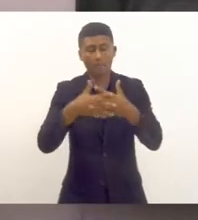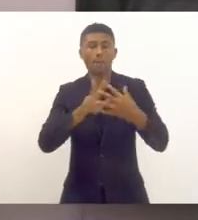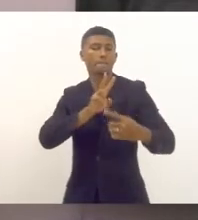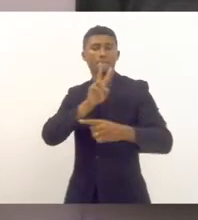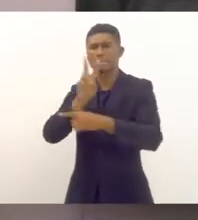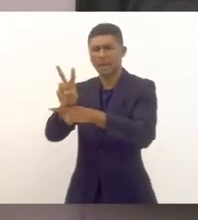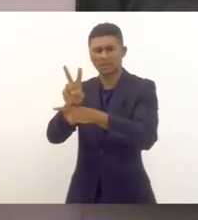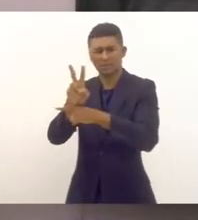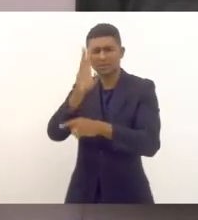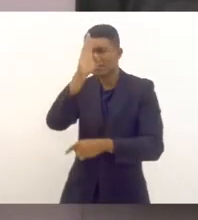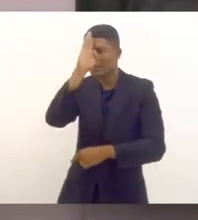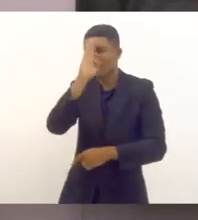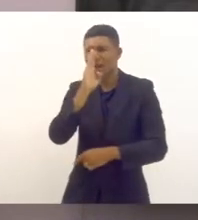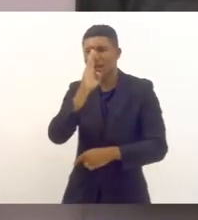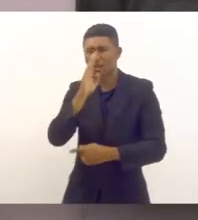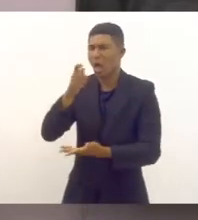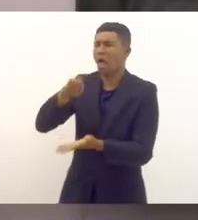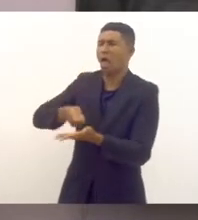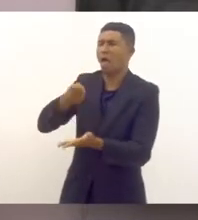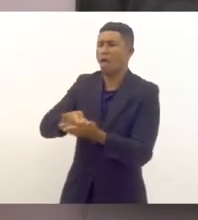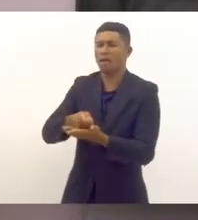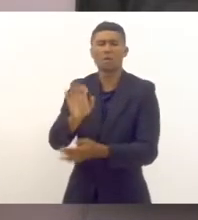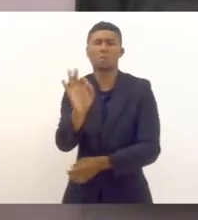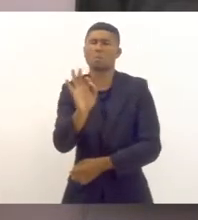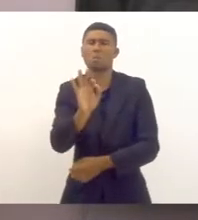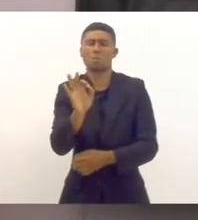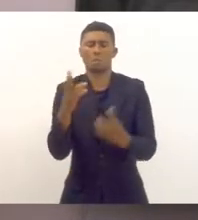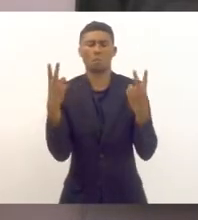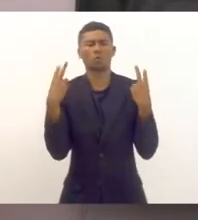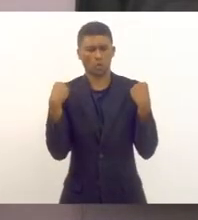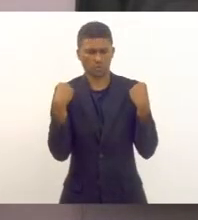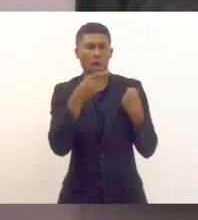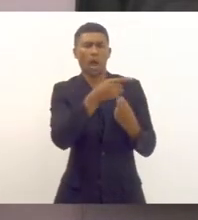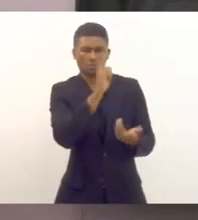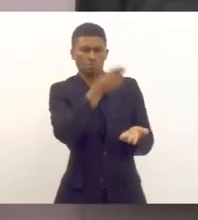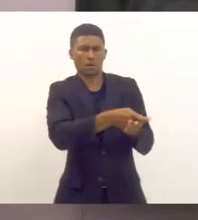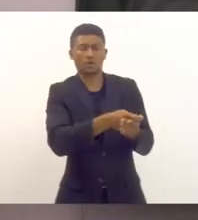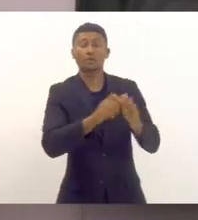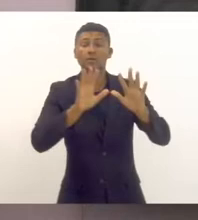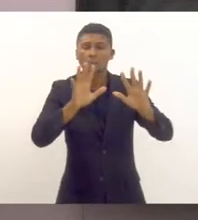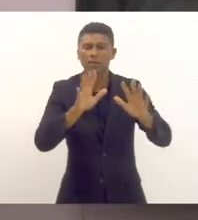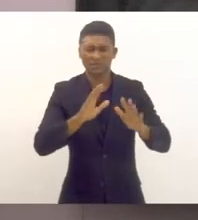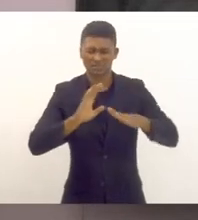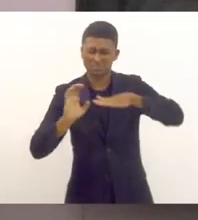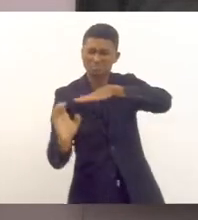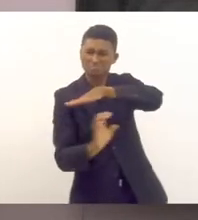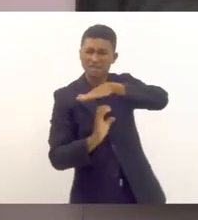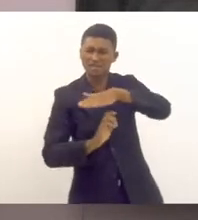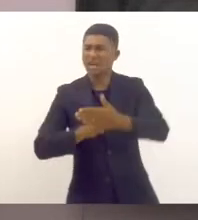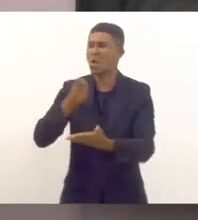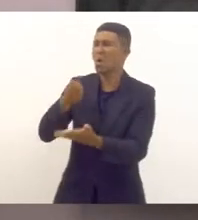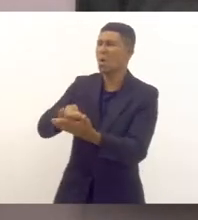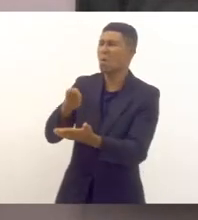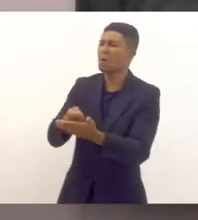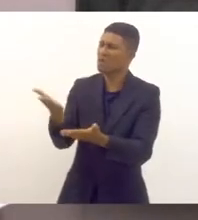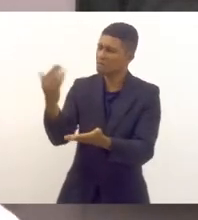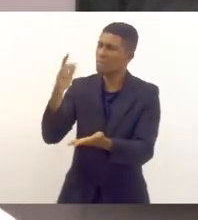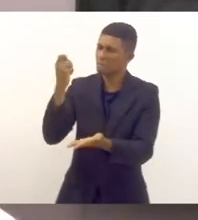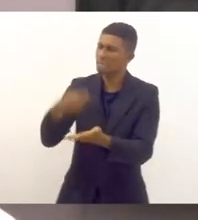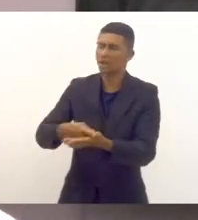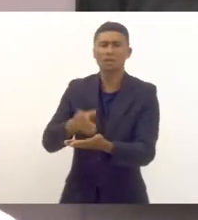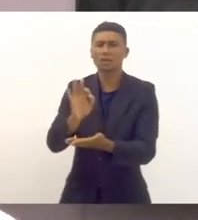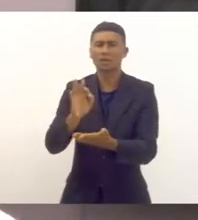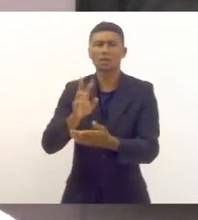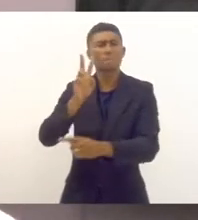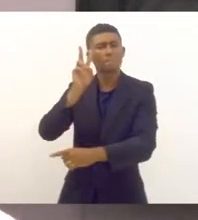Entendeu? Os motoristas recebem para trabalhar e as empresas não cobram um centavo fazendo a circulação de donativos que recebem, que todos